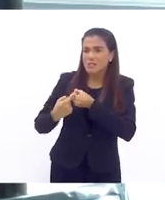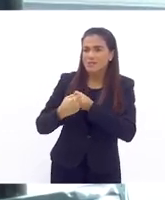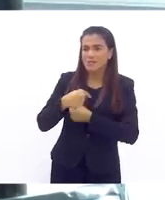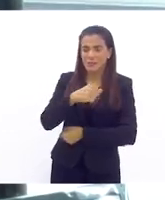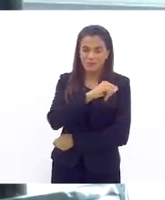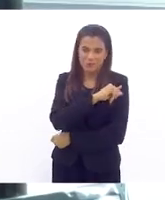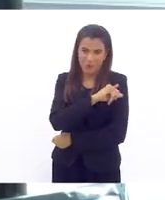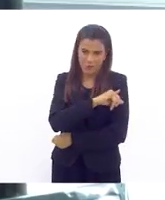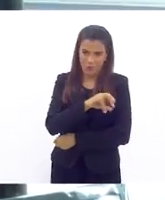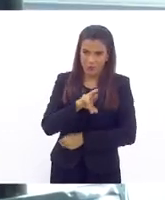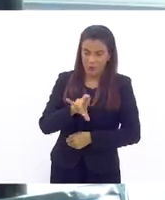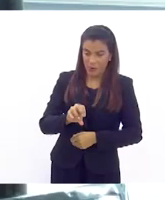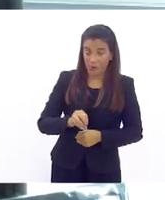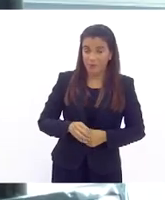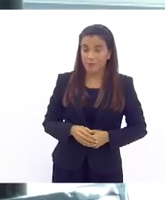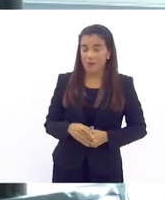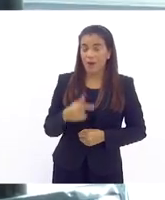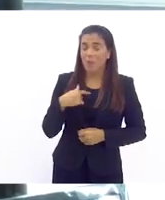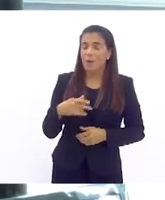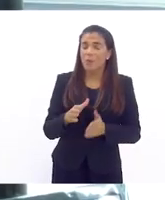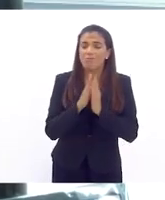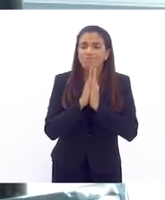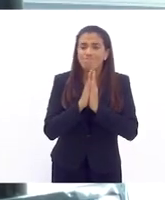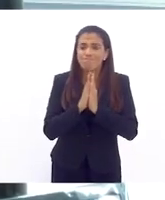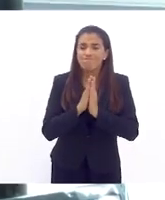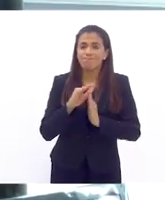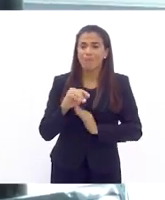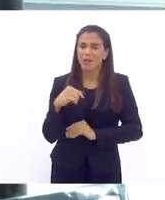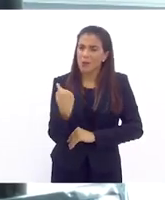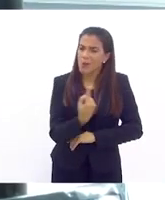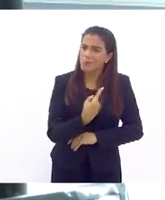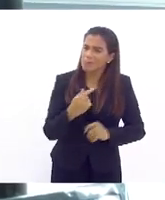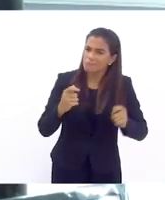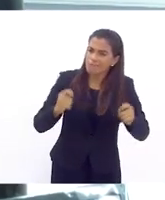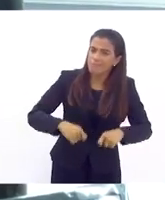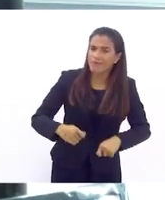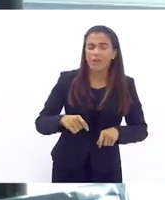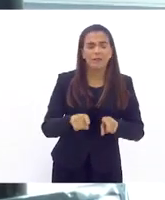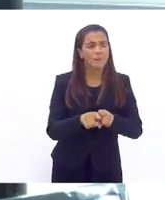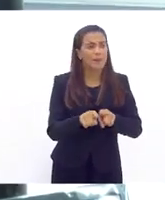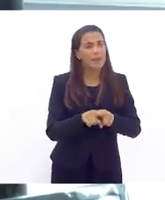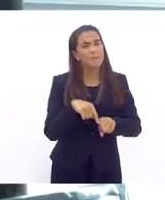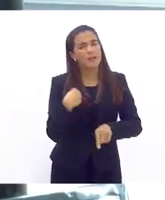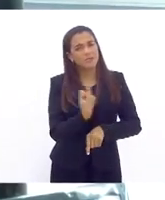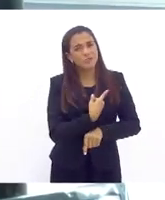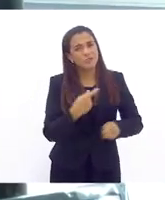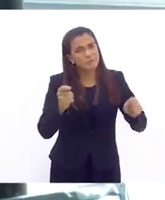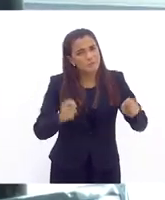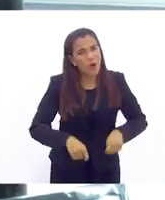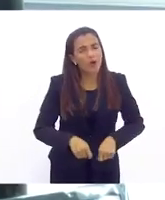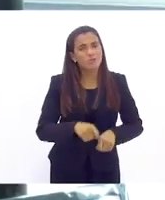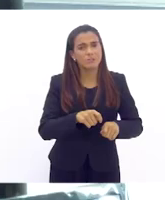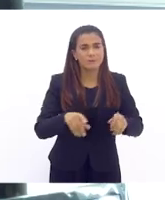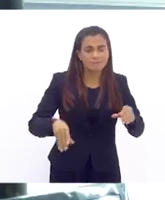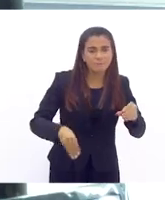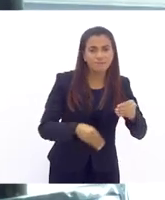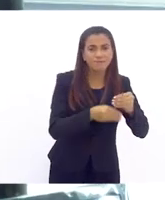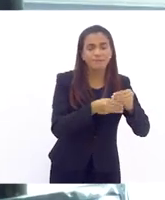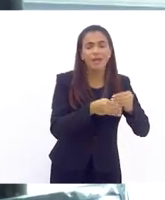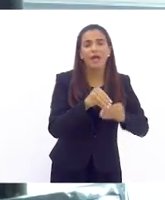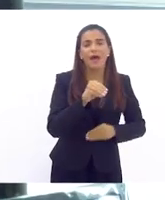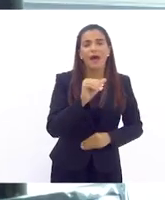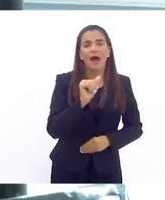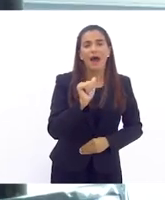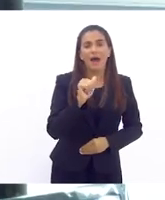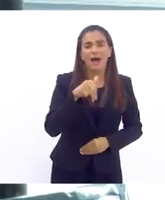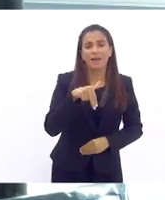aqui o meu apelo para que a gente possa nós vamos formalizar isso mas para que a gente possa Zé Inserir a nama que hoje